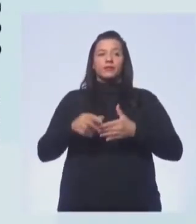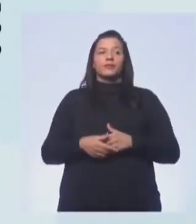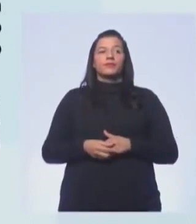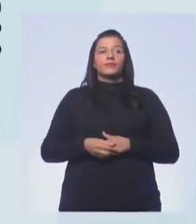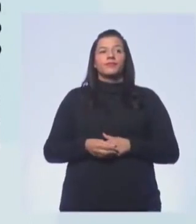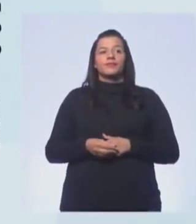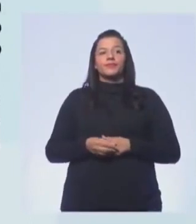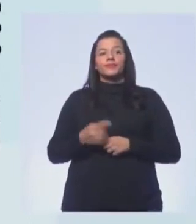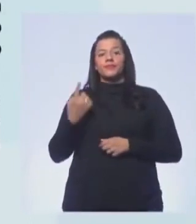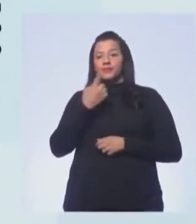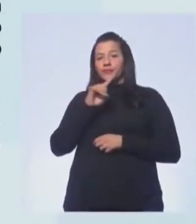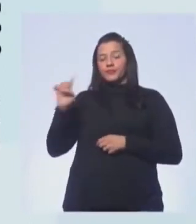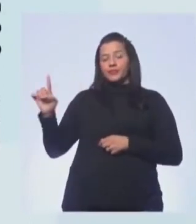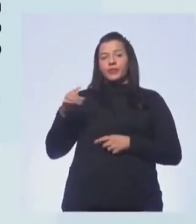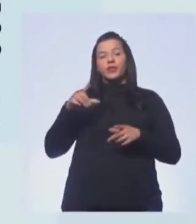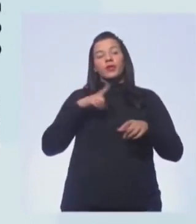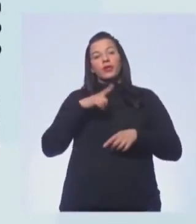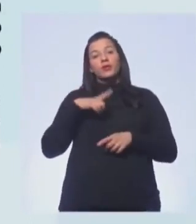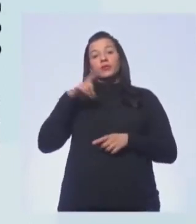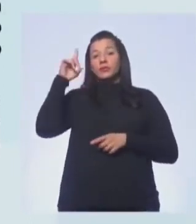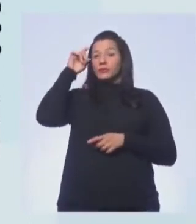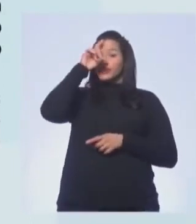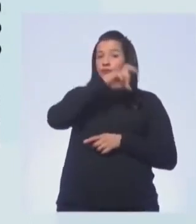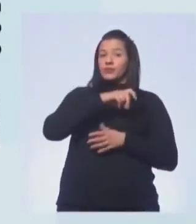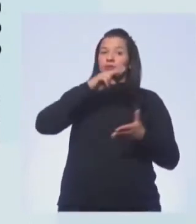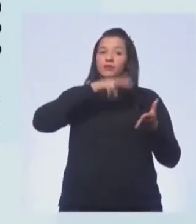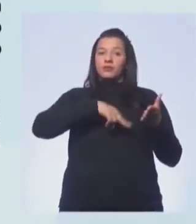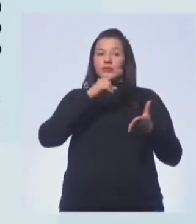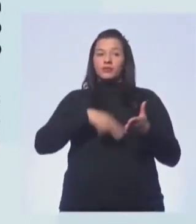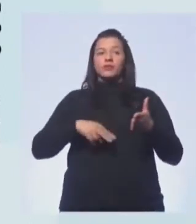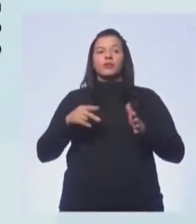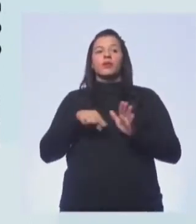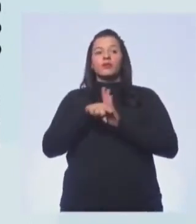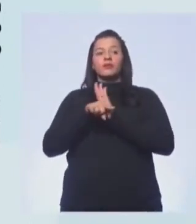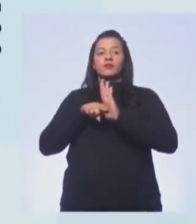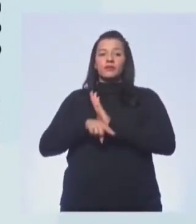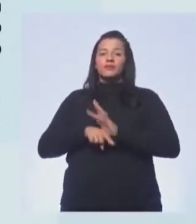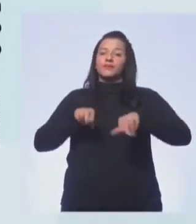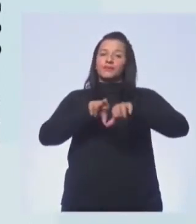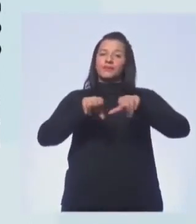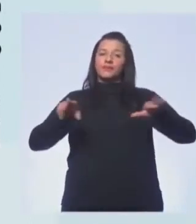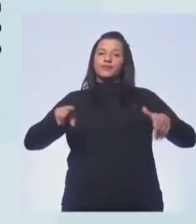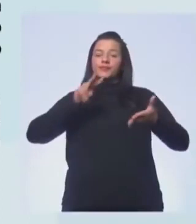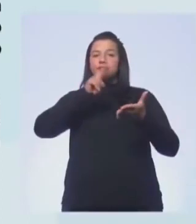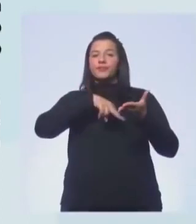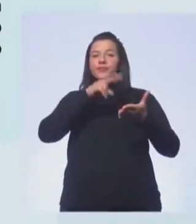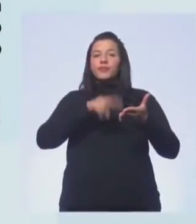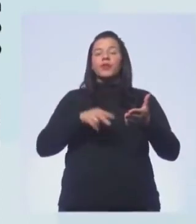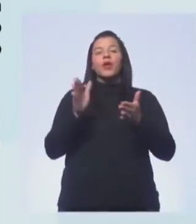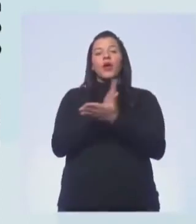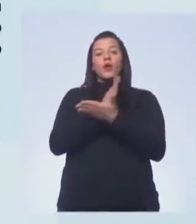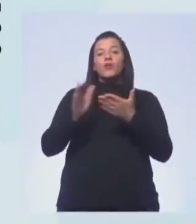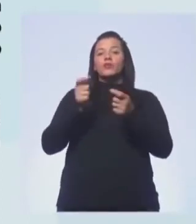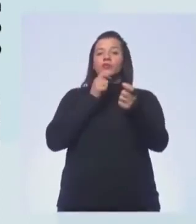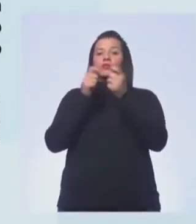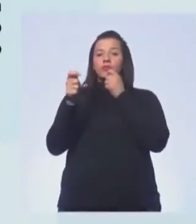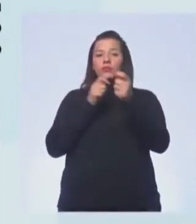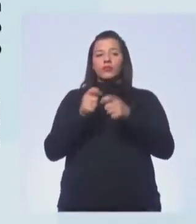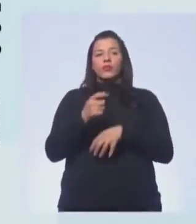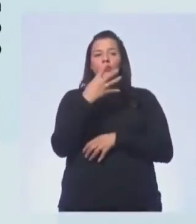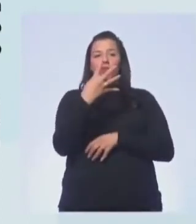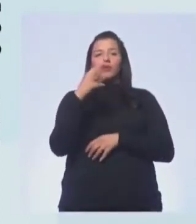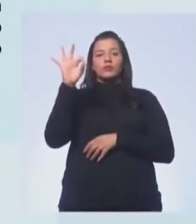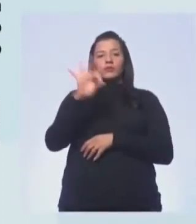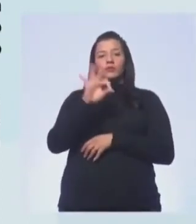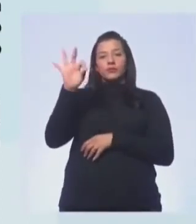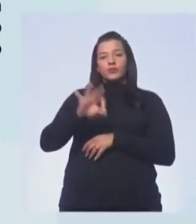última parte, dificuldade de leitura. A pesquisa mostra ainda uma série de dificuldades de leitura. Entre os entrevistados, 4% disseram não